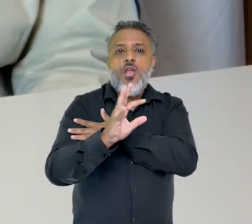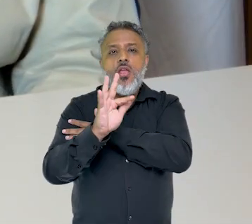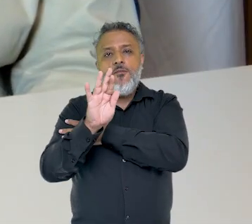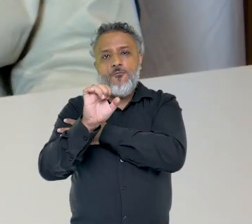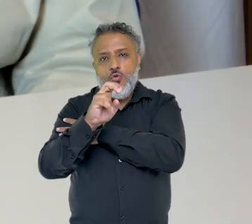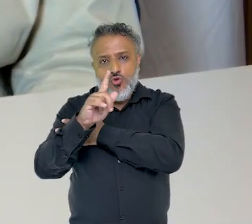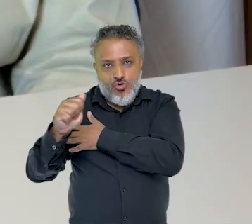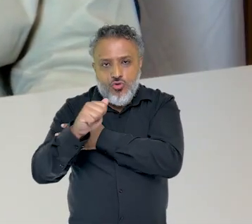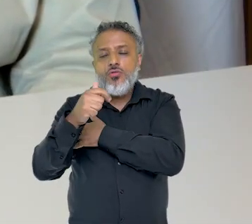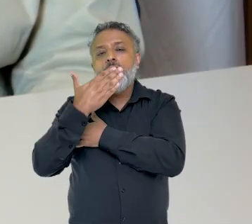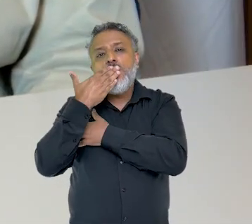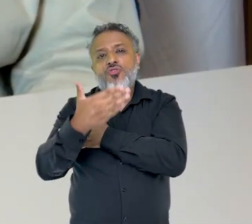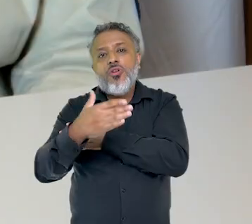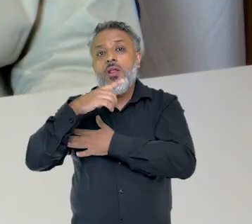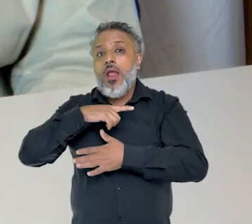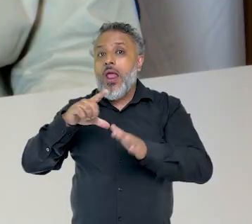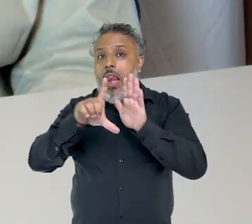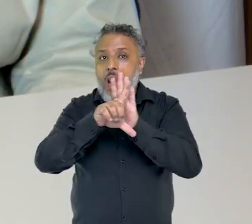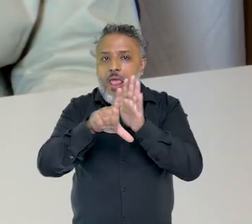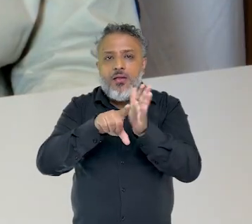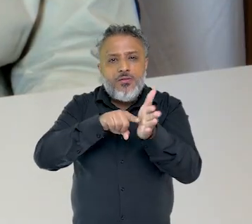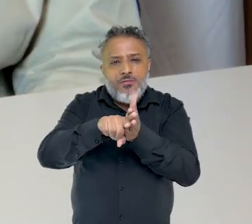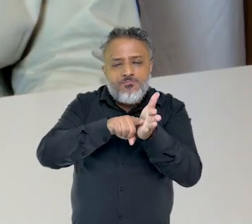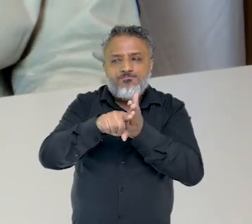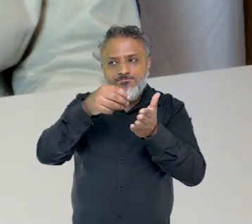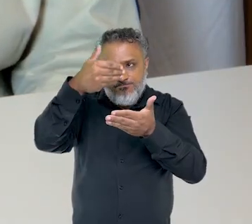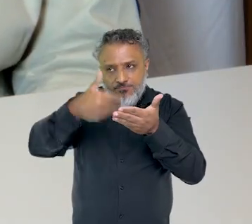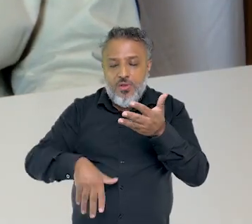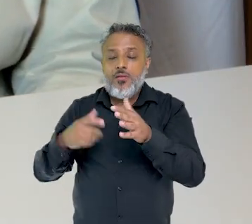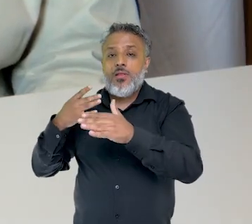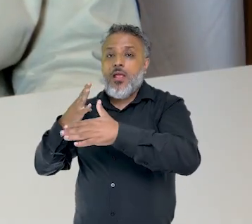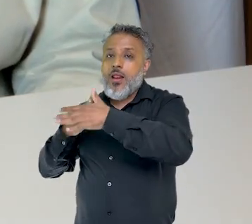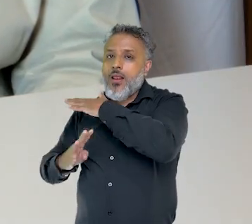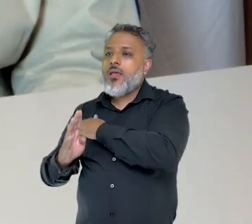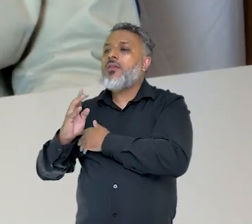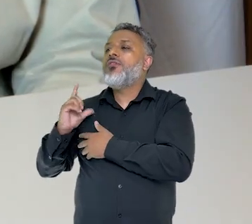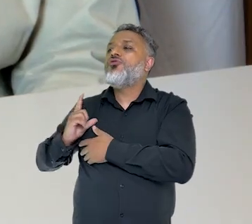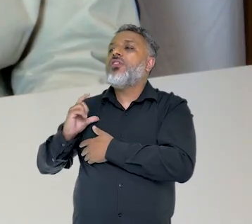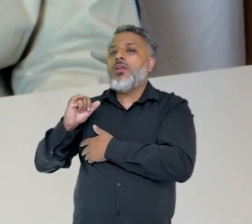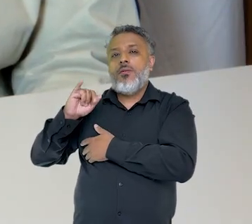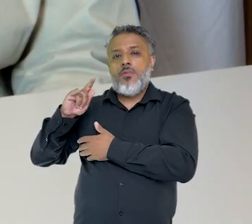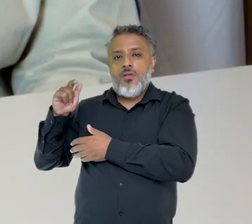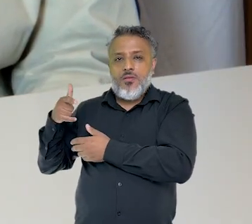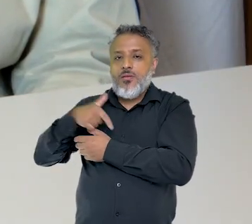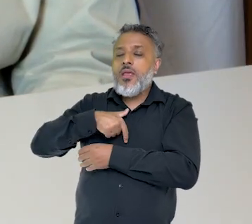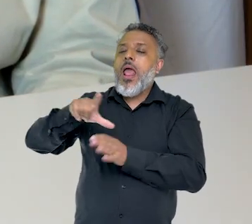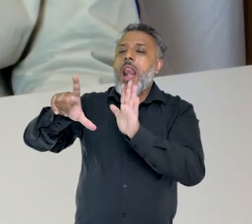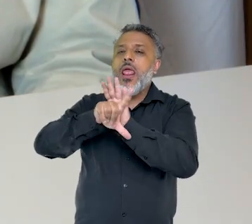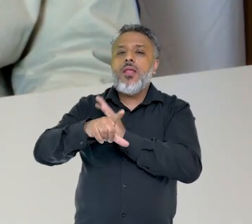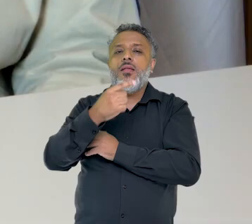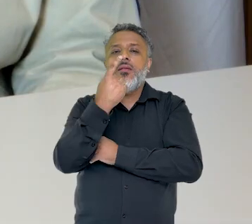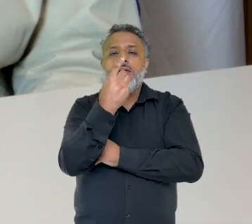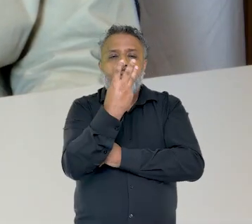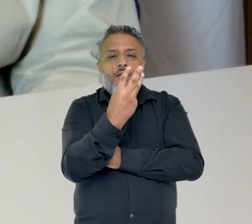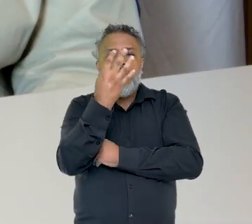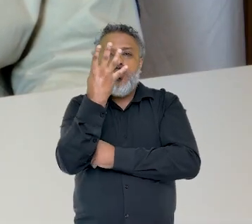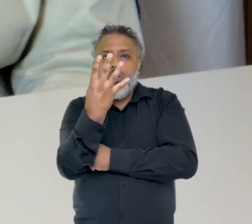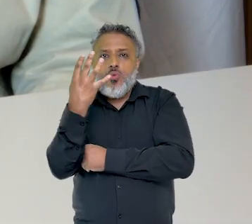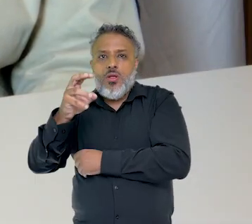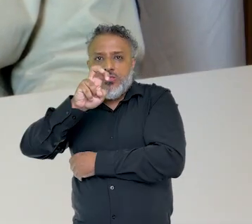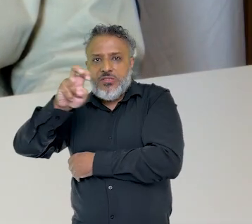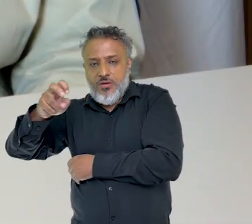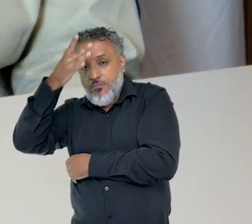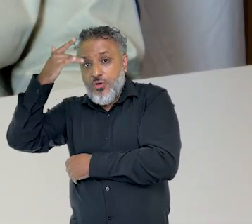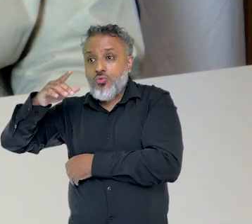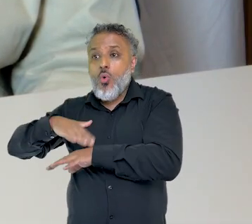solicitantes e refugiadas, como a lei especialista na matéria, e tem a lei de migração, que é a lei 13445, que eu mencionei, que se aplica a pessoas que estão